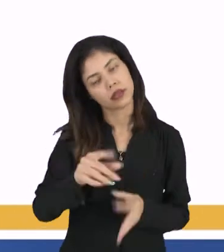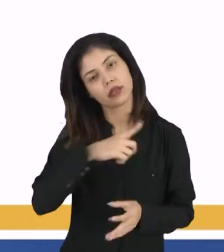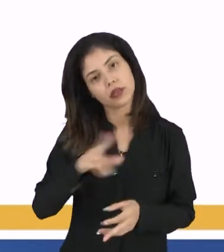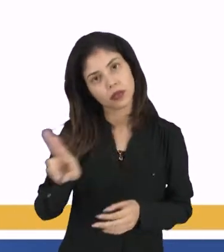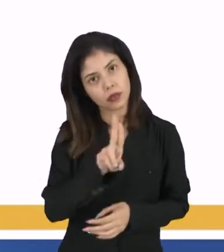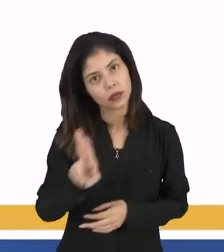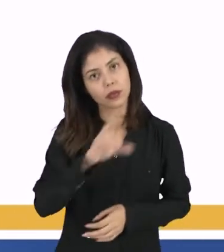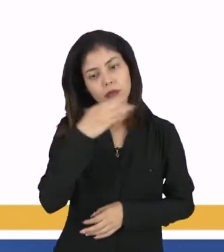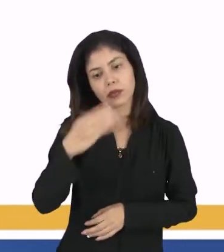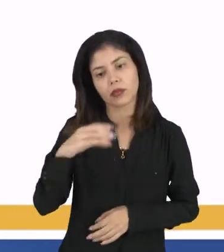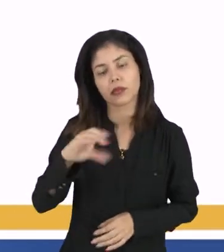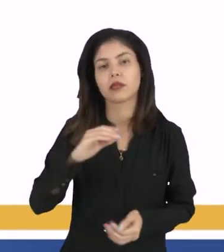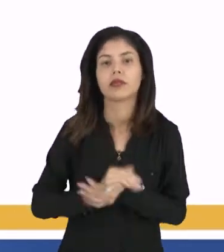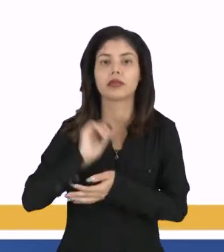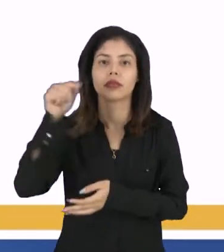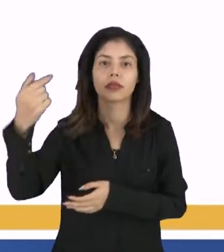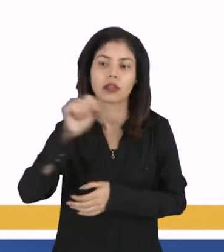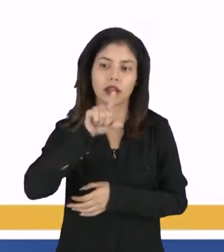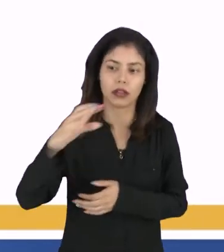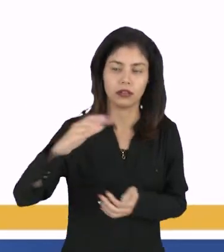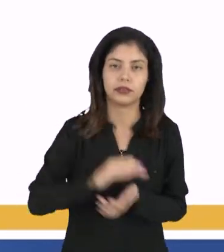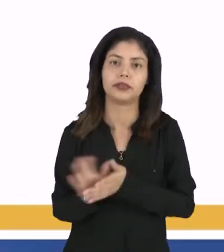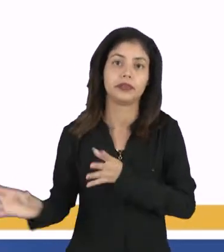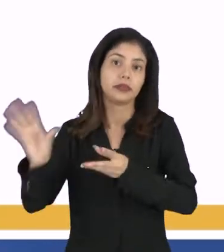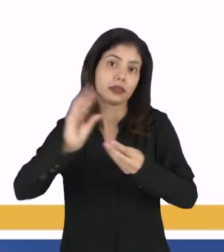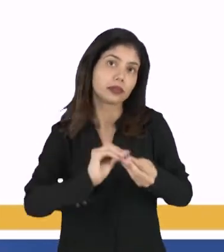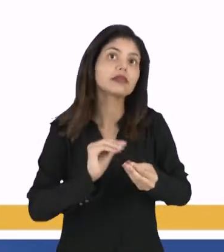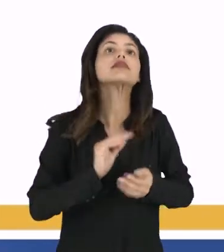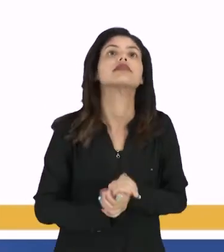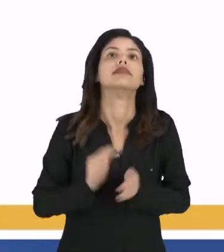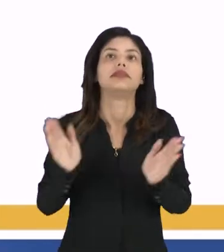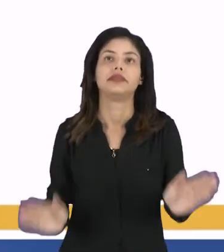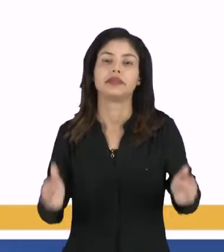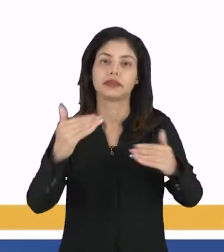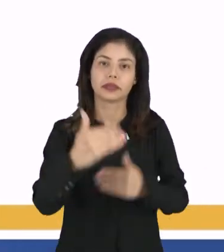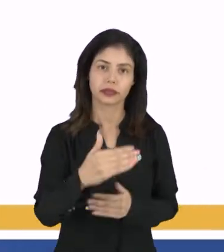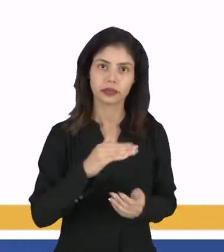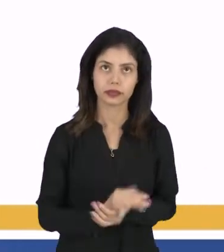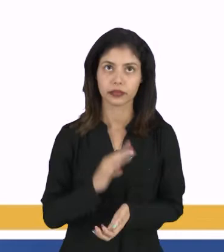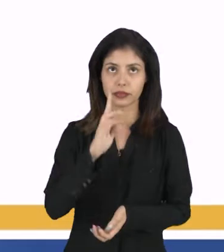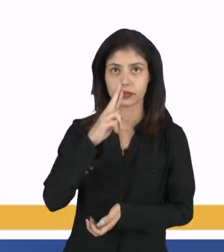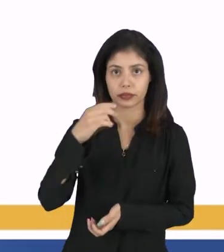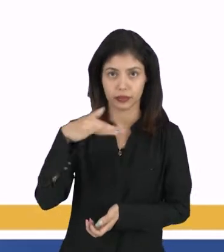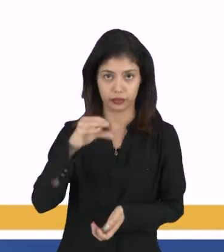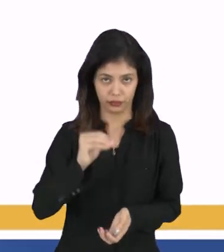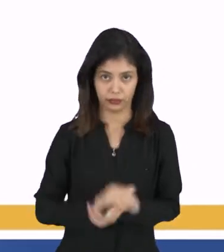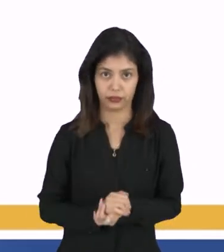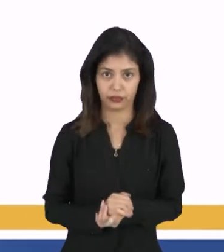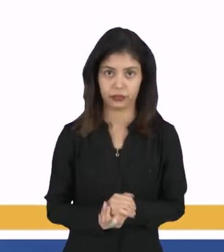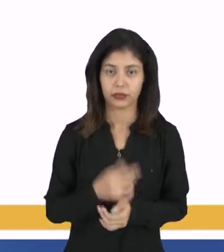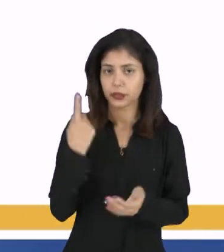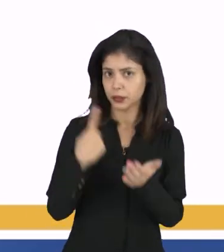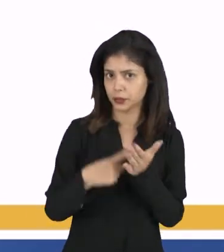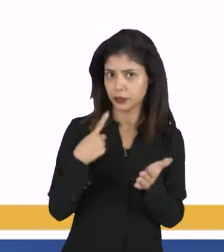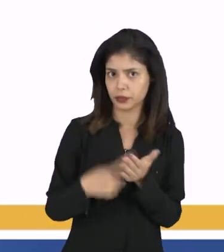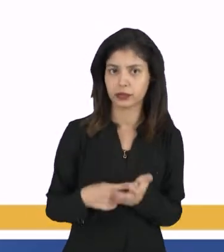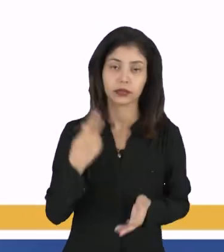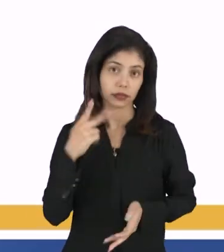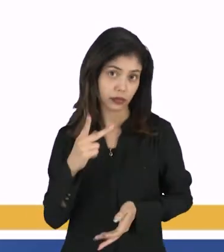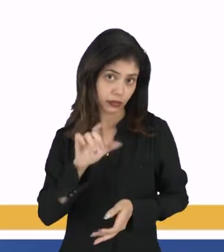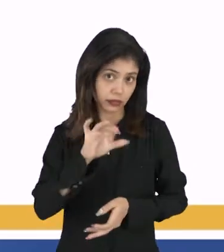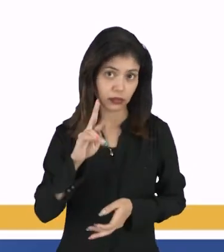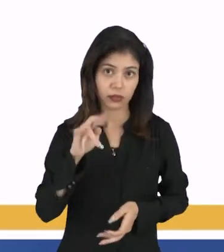tem um nome científico e depois ele é classificado, colocado em caixinhas, né? Ou táxons, de acordo com as suas